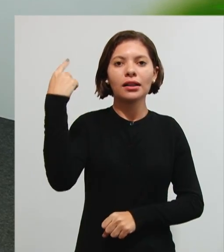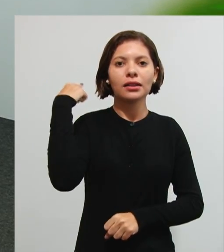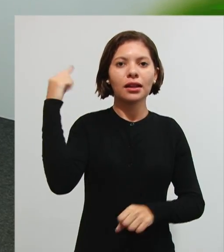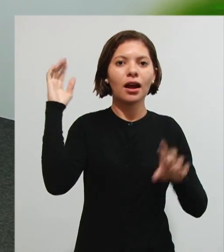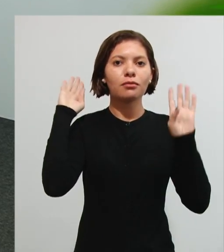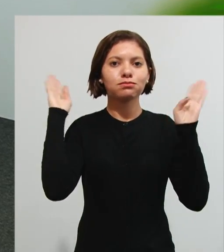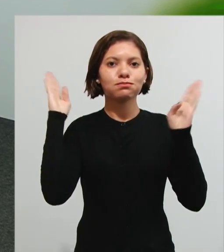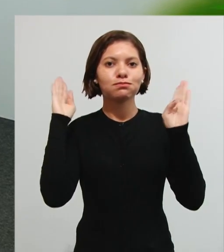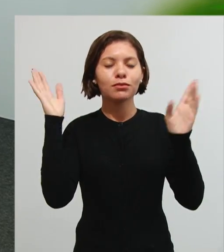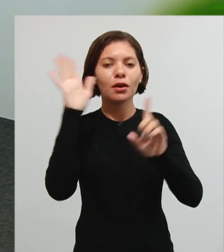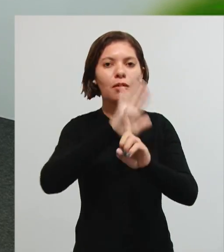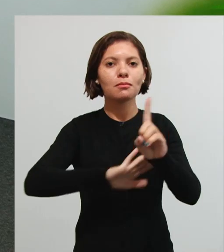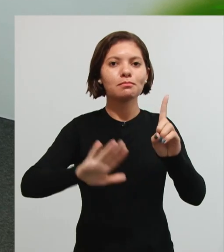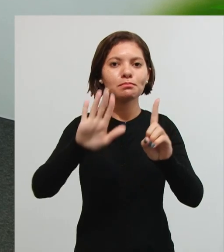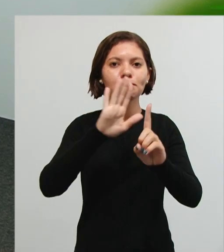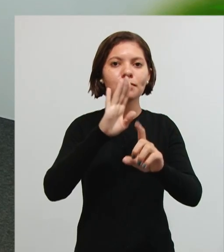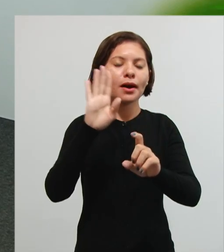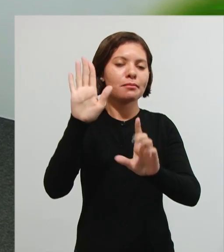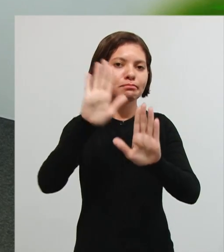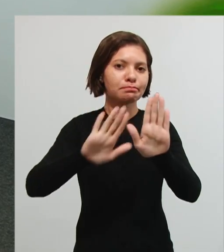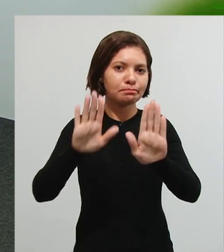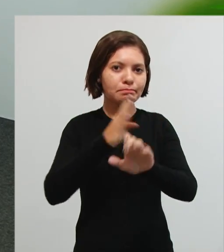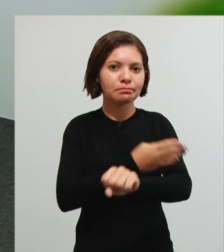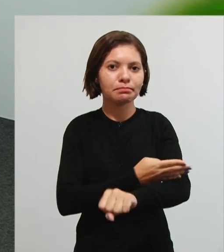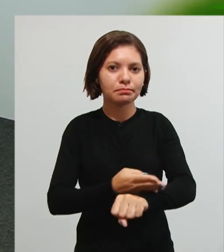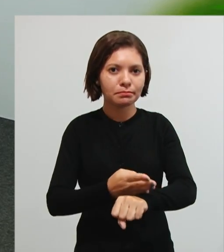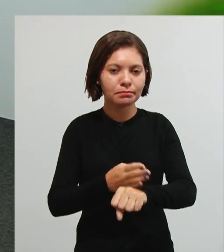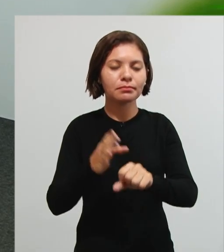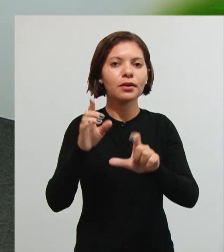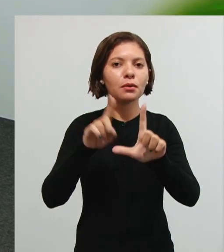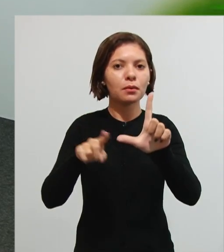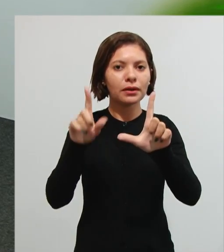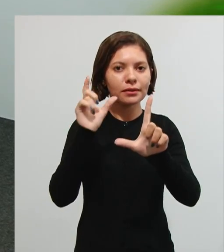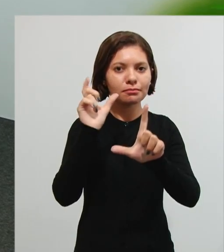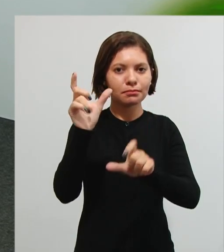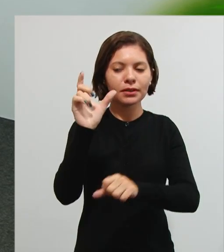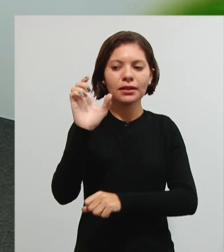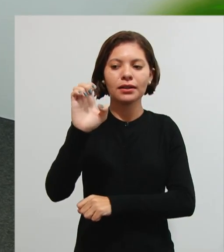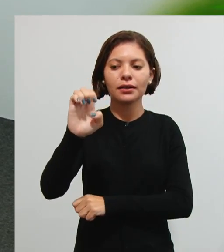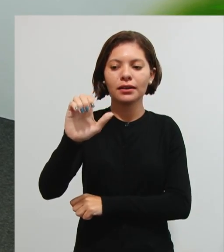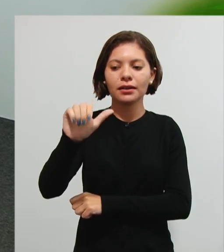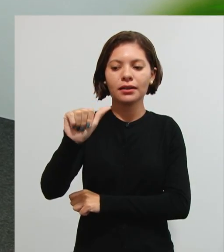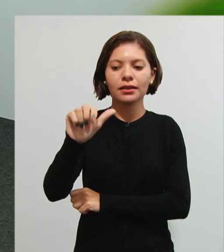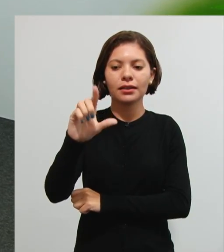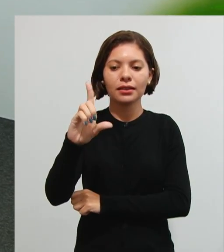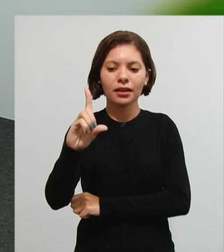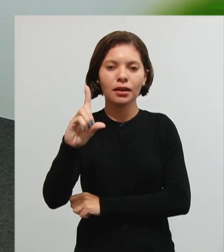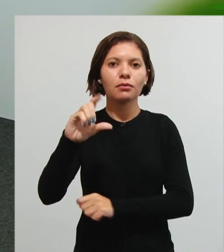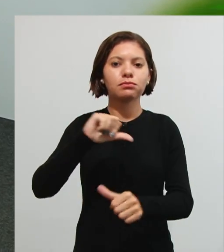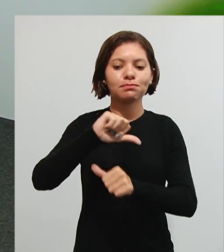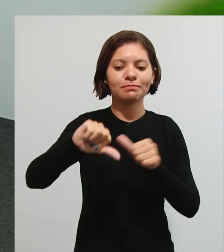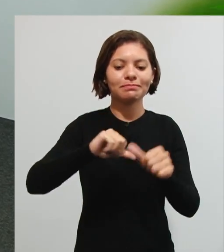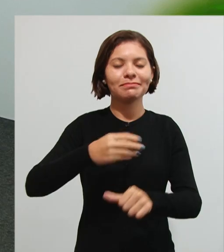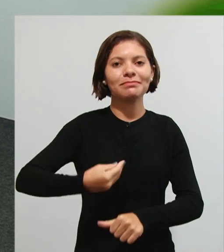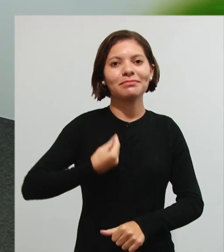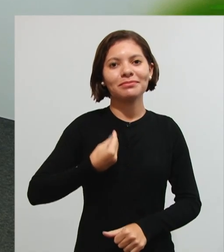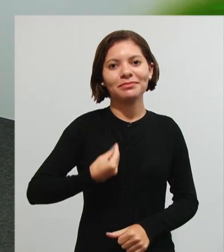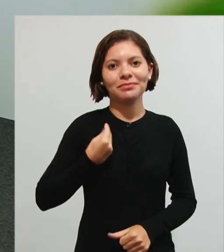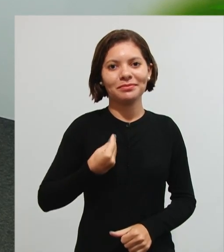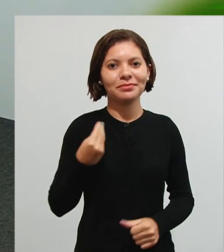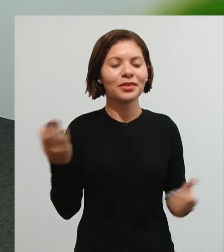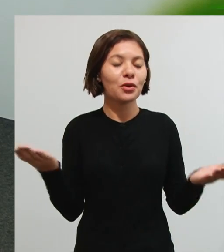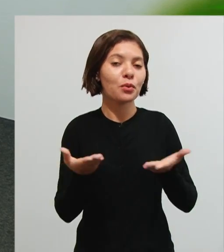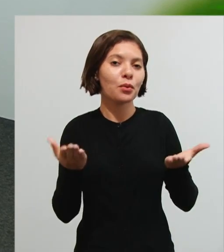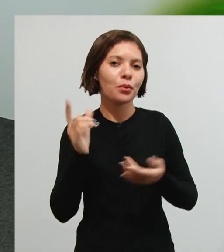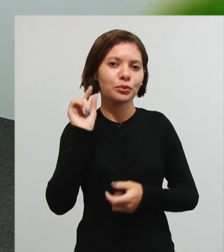paredes brancas, com letras grandes, onde está escrito EAD Mudando Realidades. Vou fazer